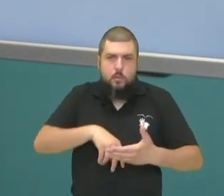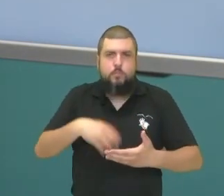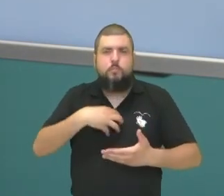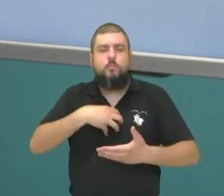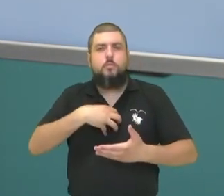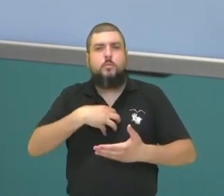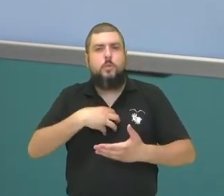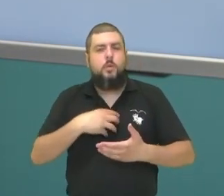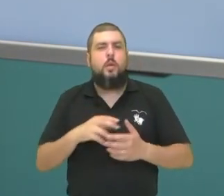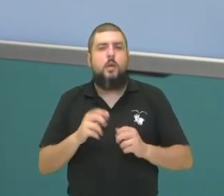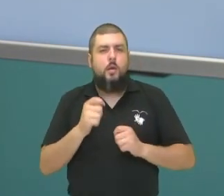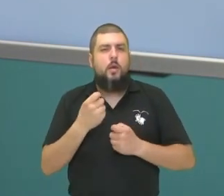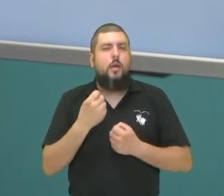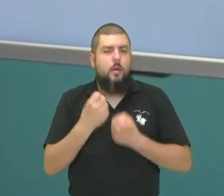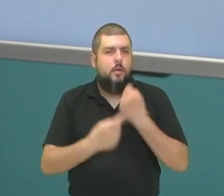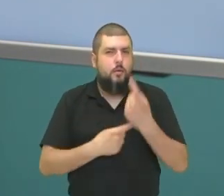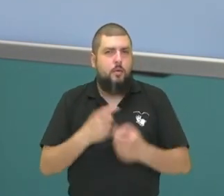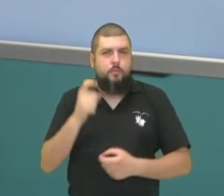vezes não é.